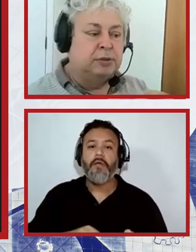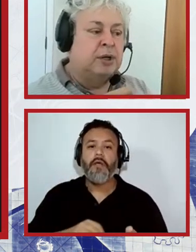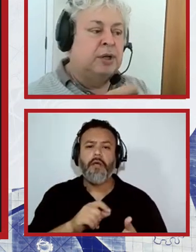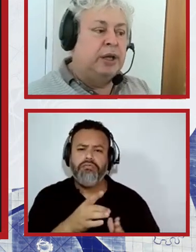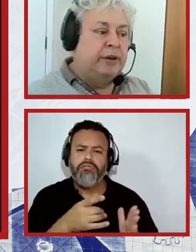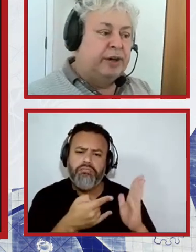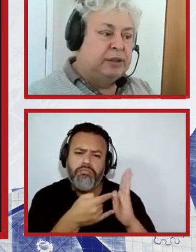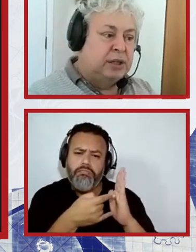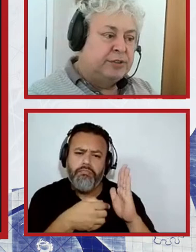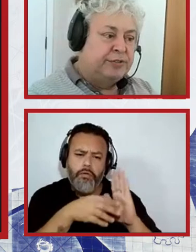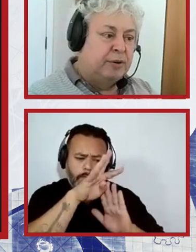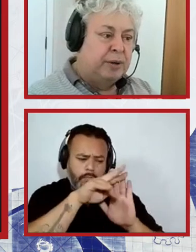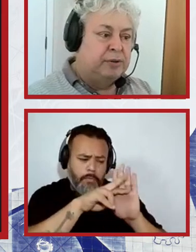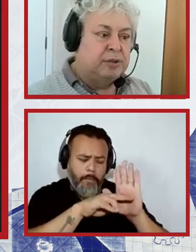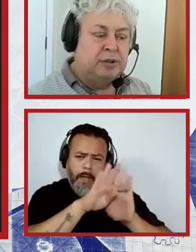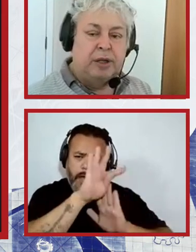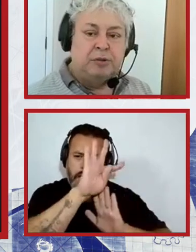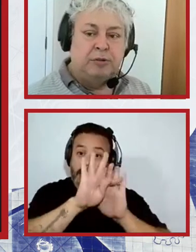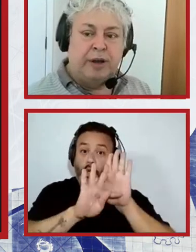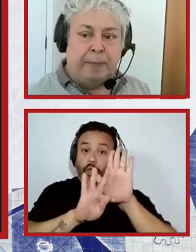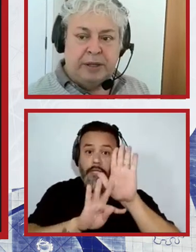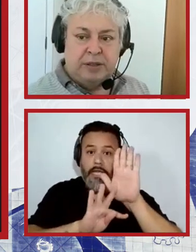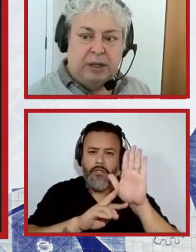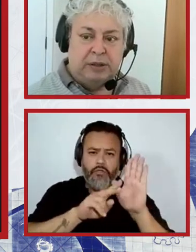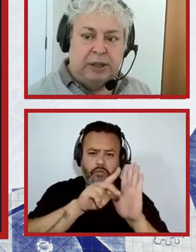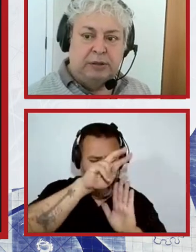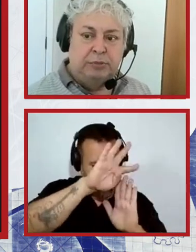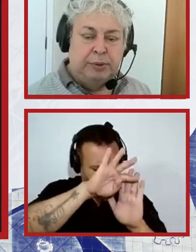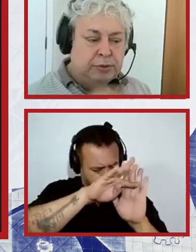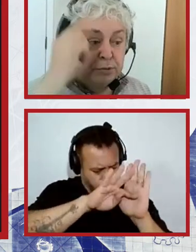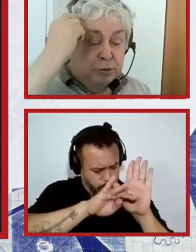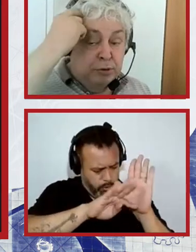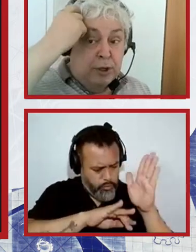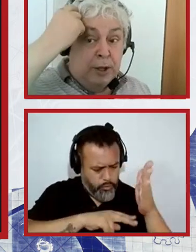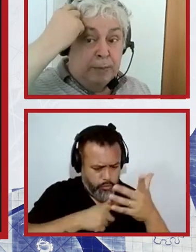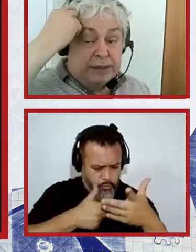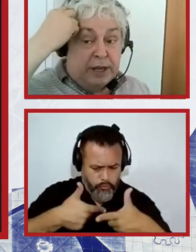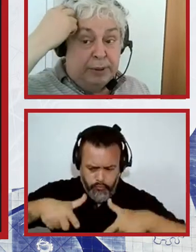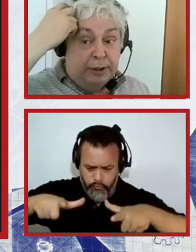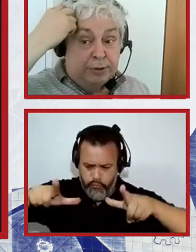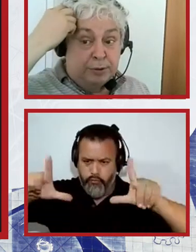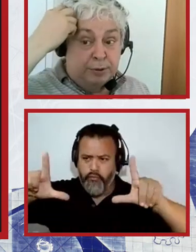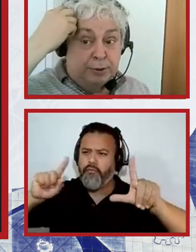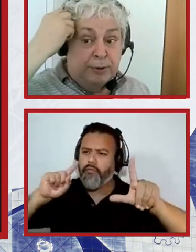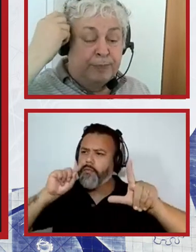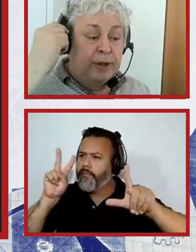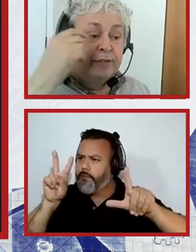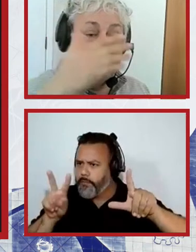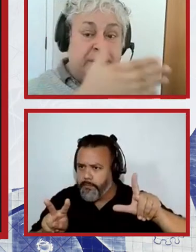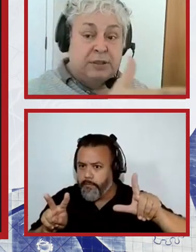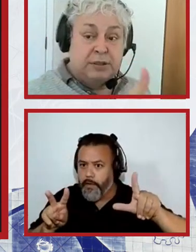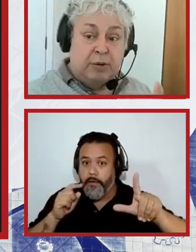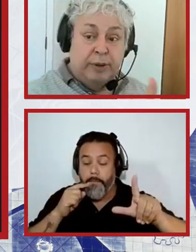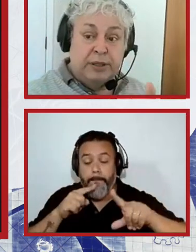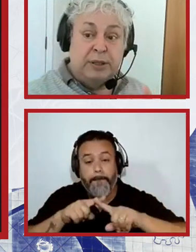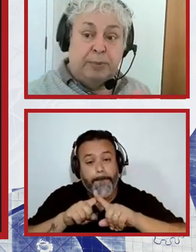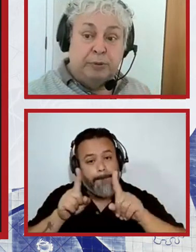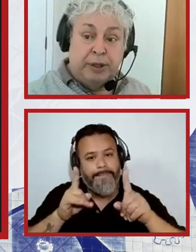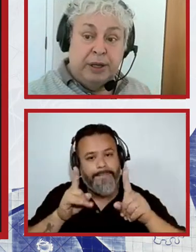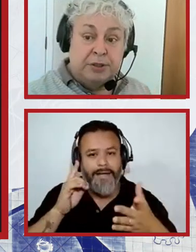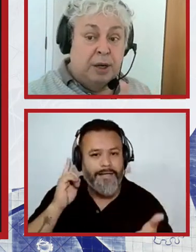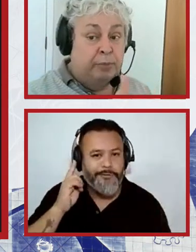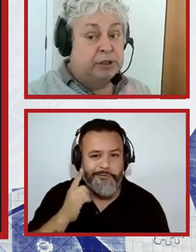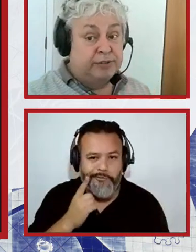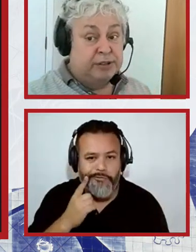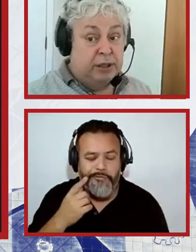vai editando e ele vai transformando esse texto e vai aparecendo na tela do menino surdo, mas aí o menino surdo vai precisar